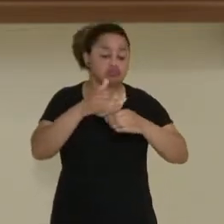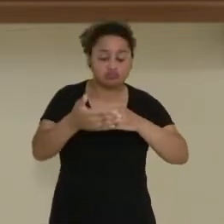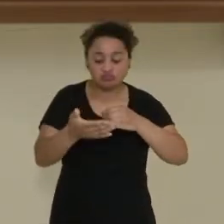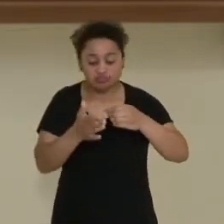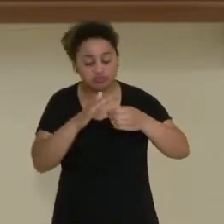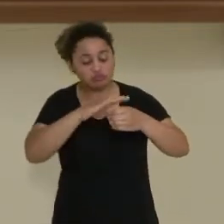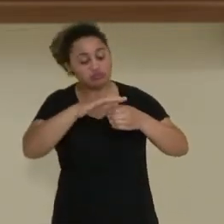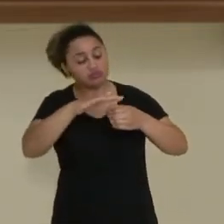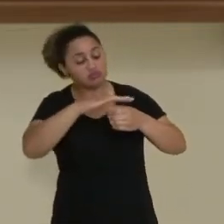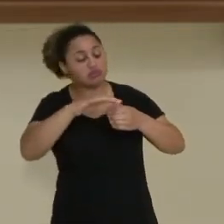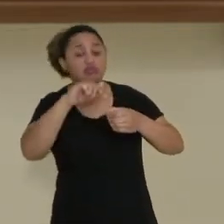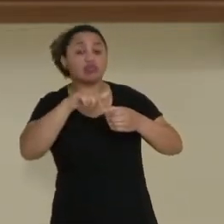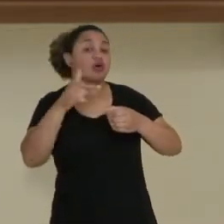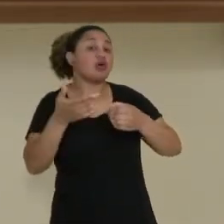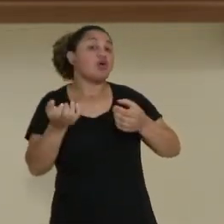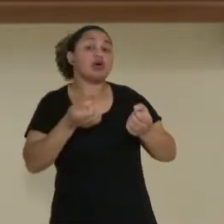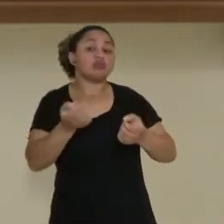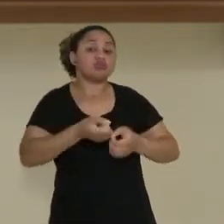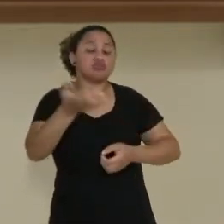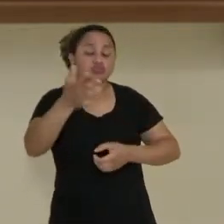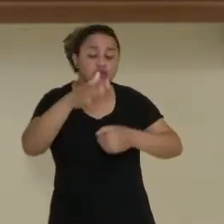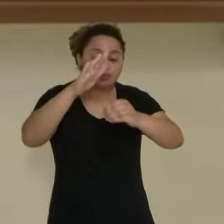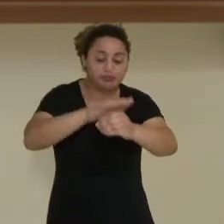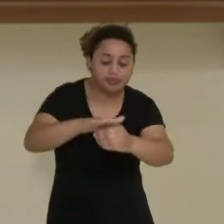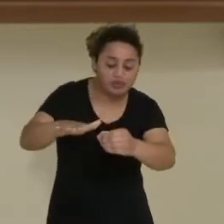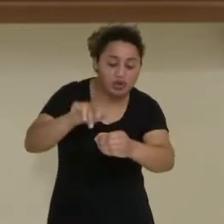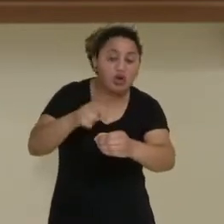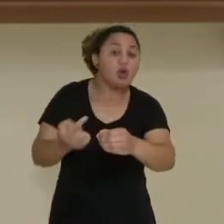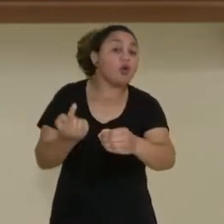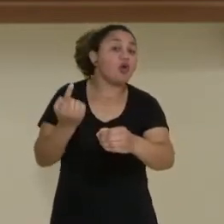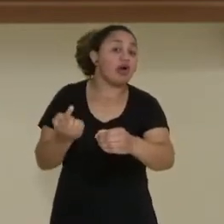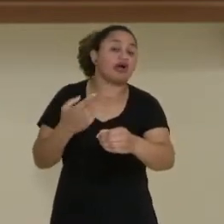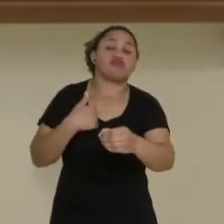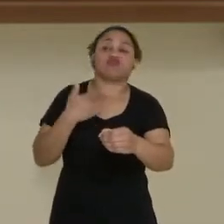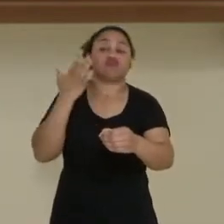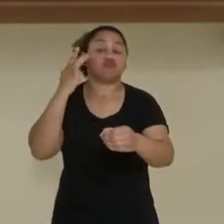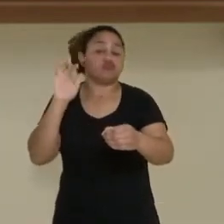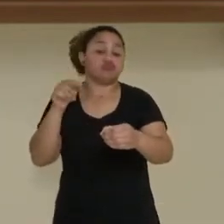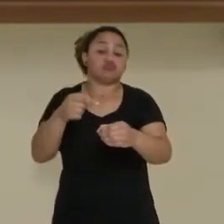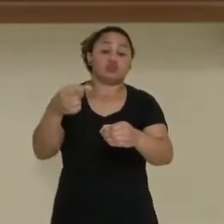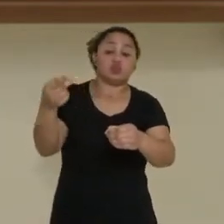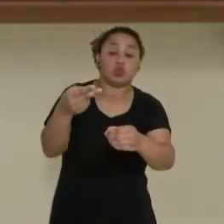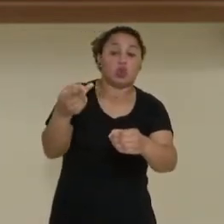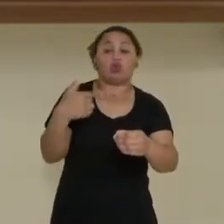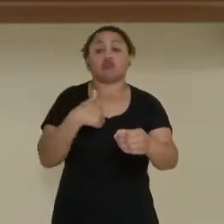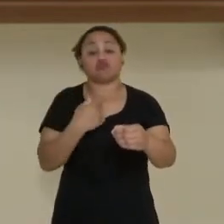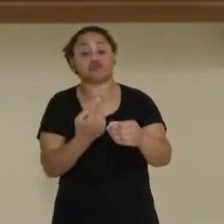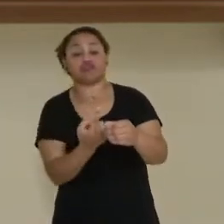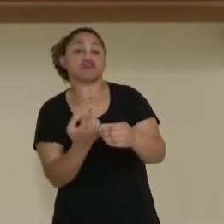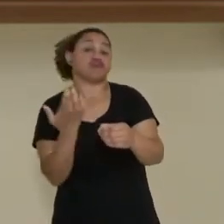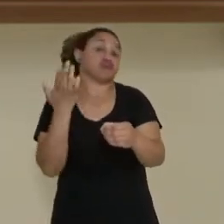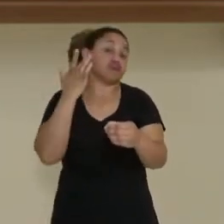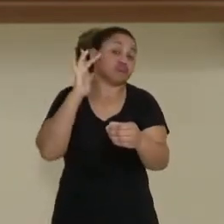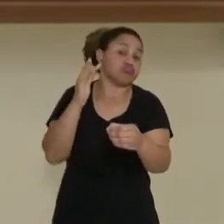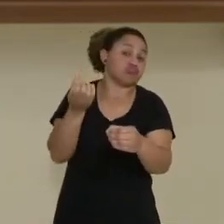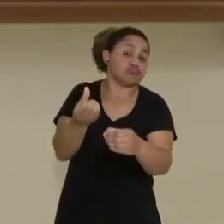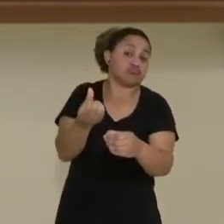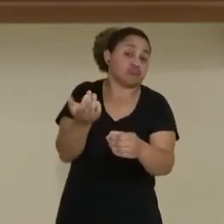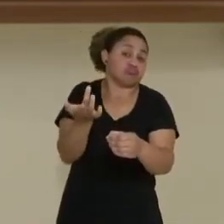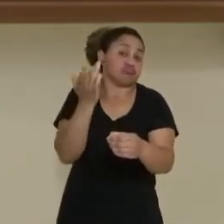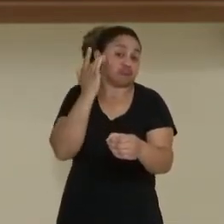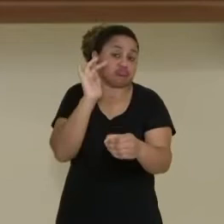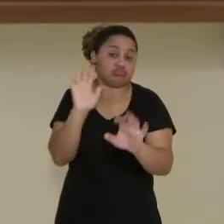fica voltada para cima. Então, eu não sei se vai cair na face 2, 1, 6,